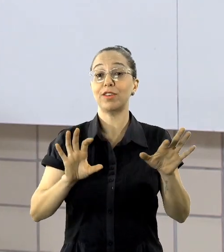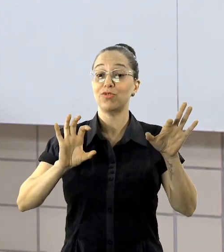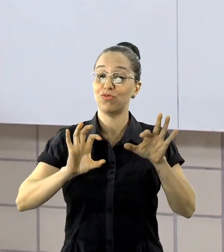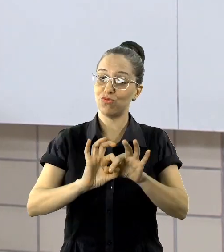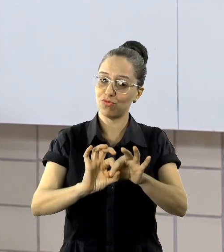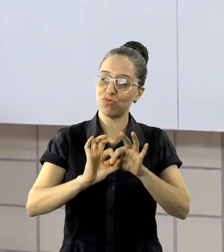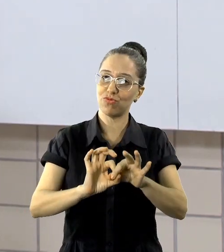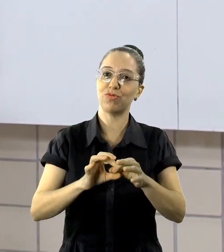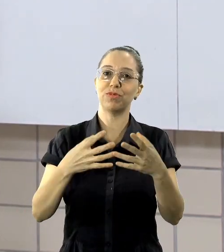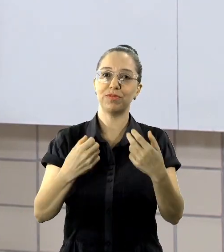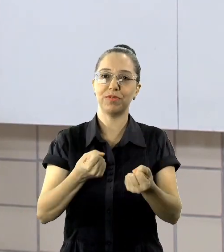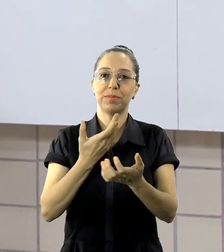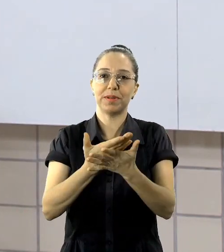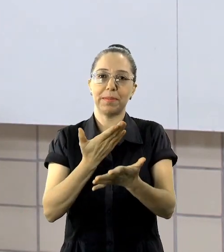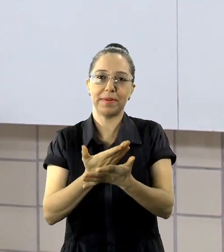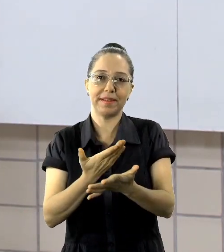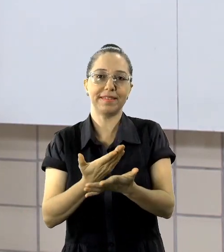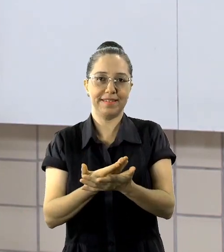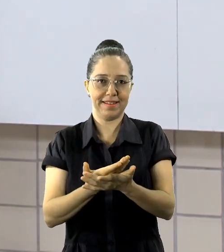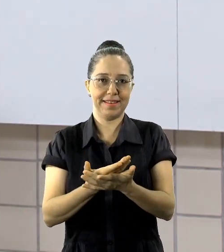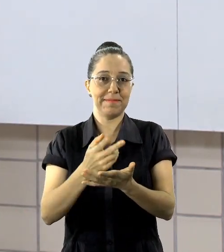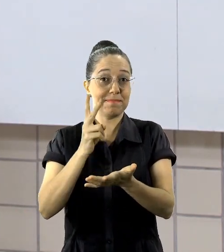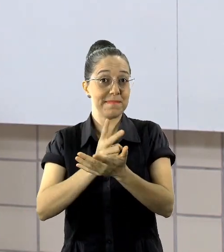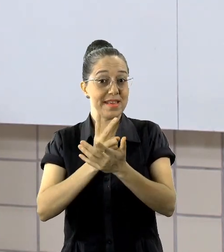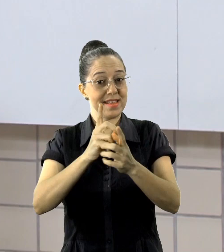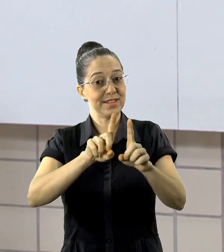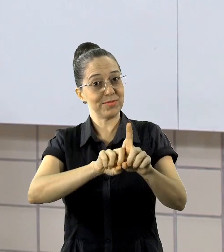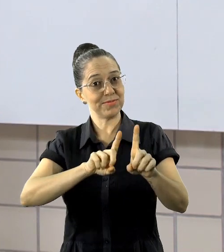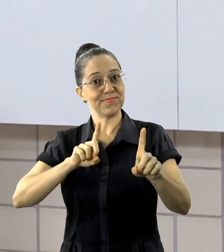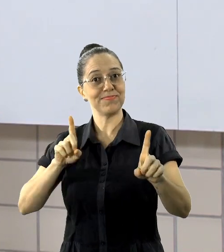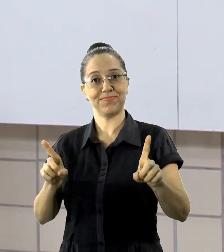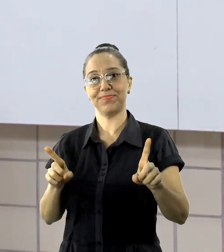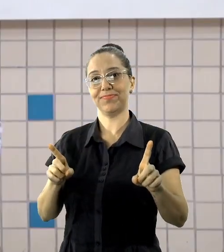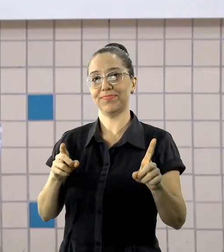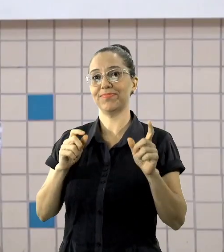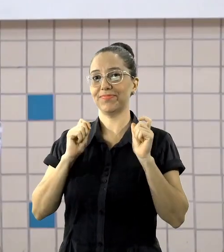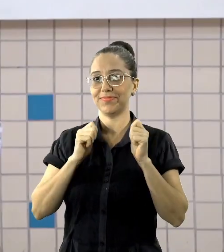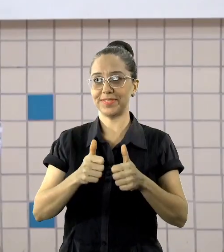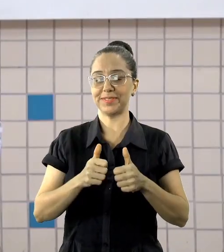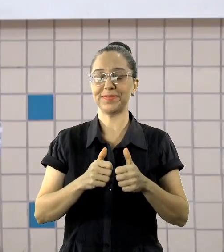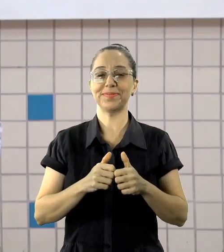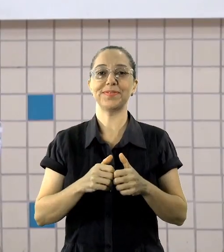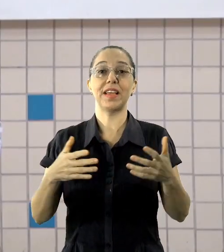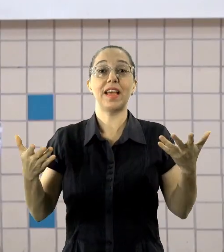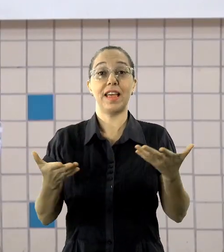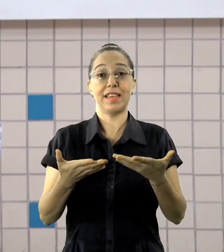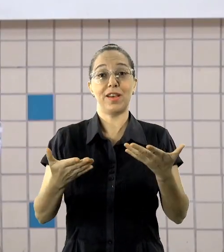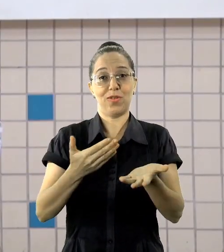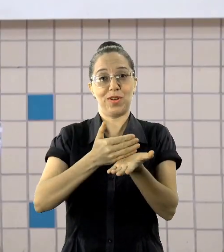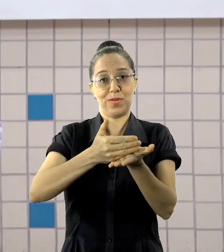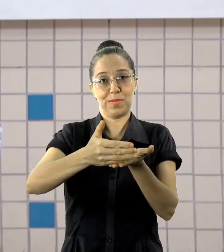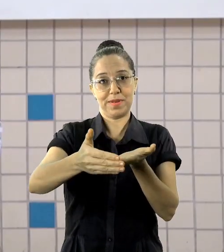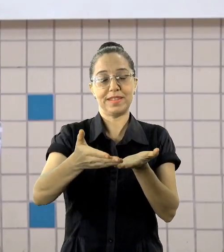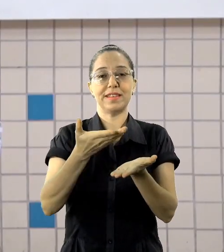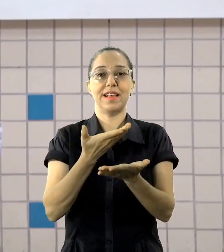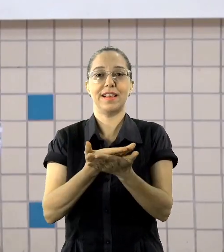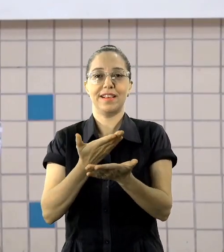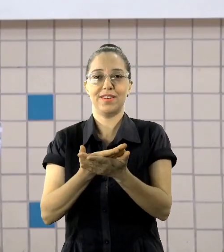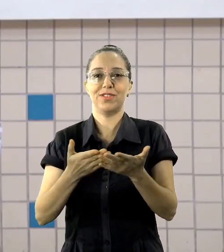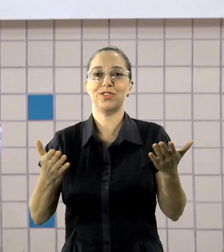podemos aprender nesse novo formato, mesmo estando distantes um do outro. E agora já podemos começar nosso encontro de